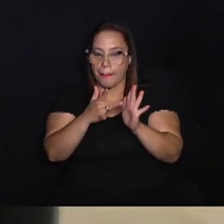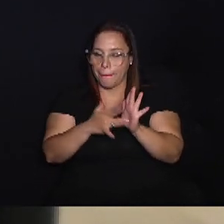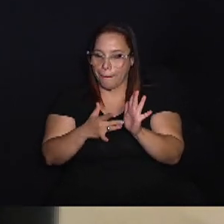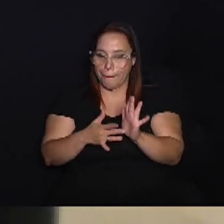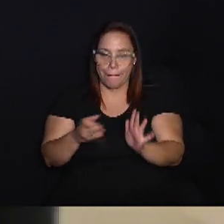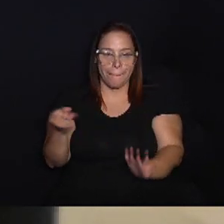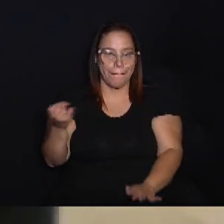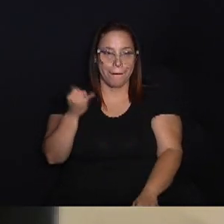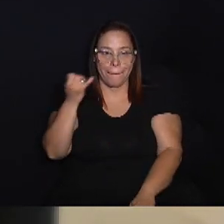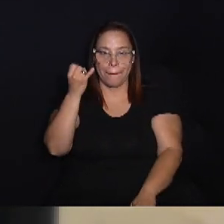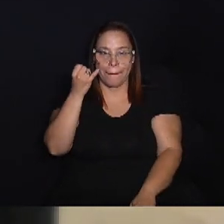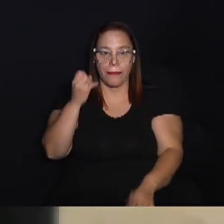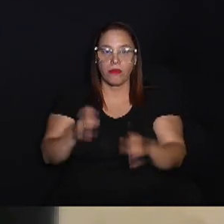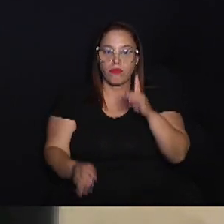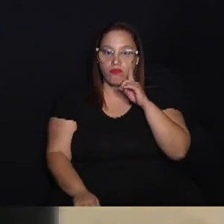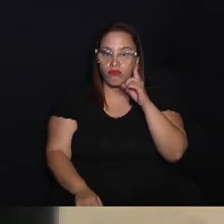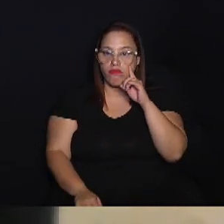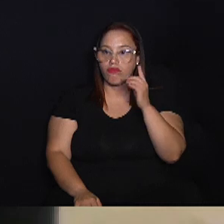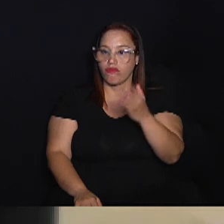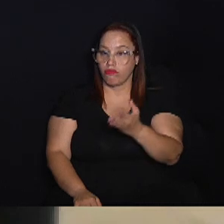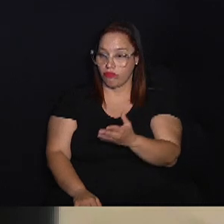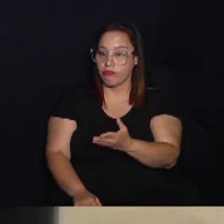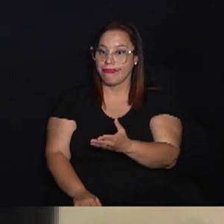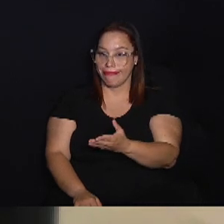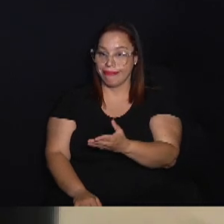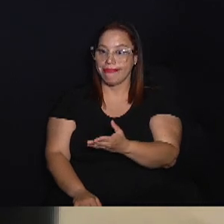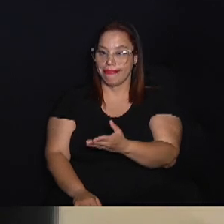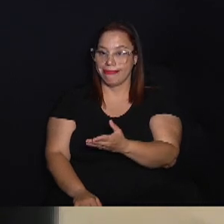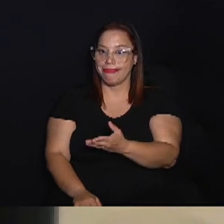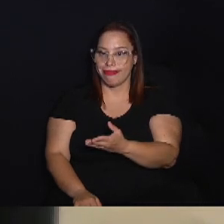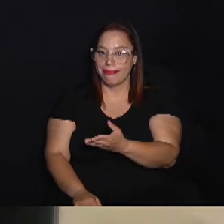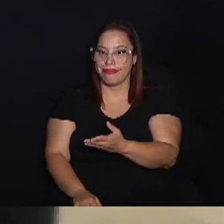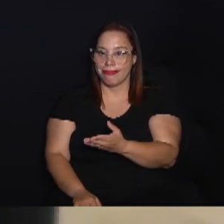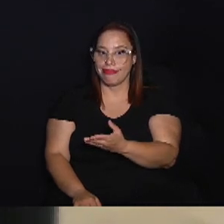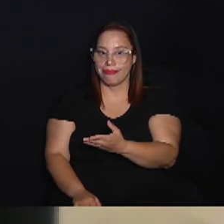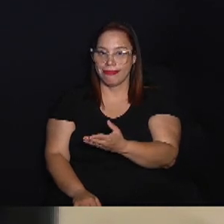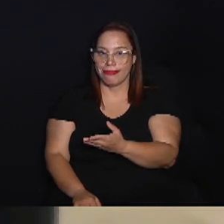extremamente relevante. Nossos contatos, né? Vocês podem encontrar a gente no nosso site,